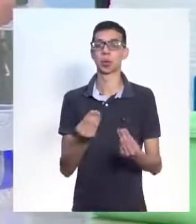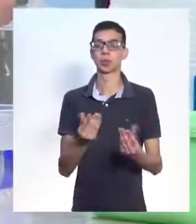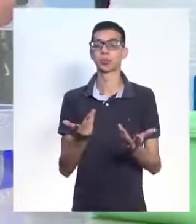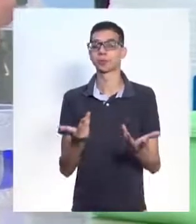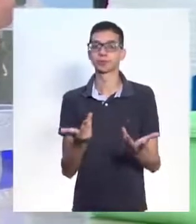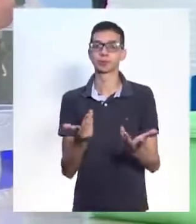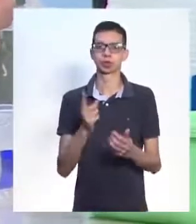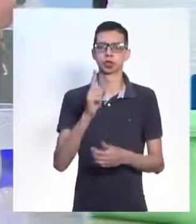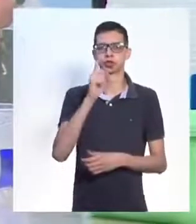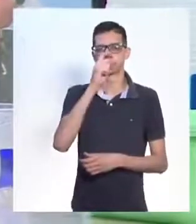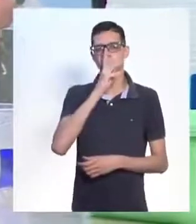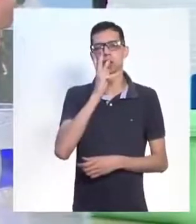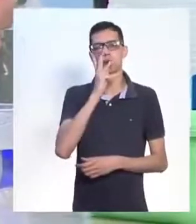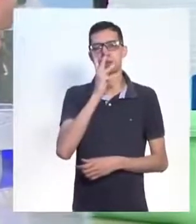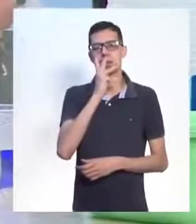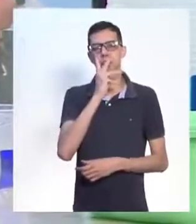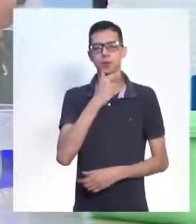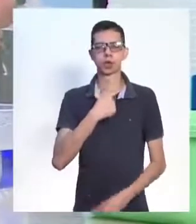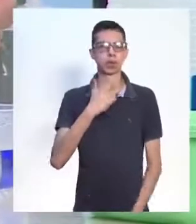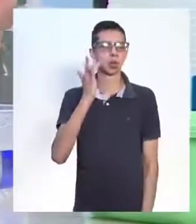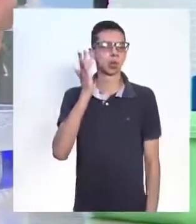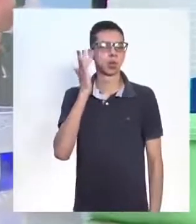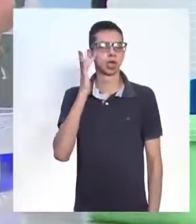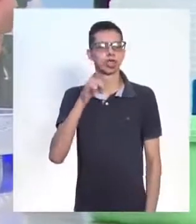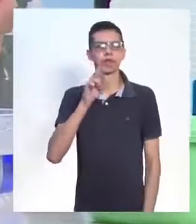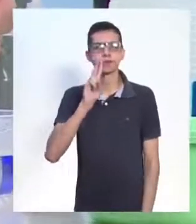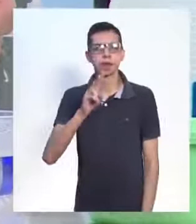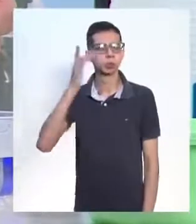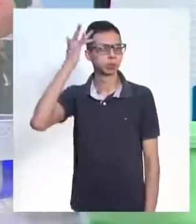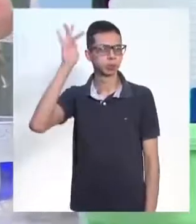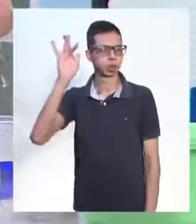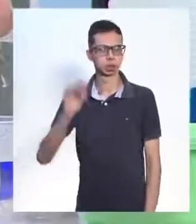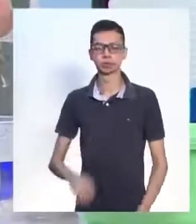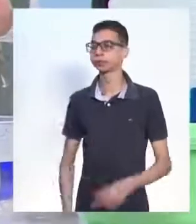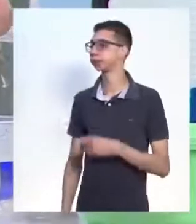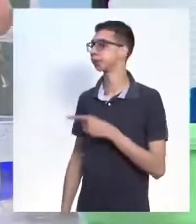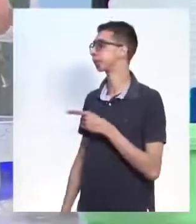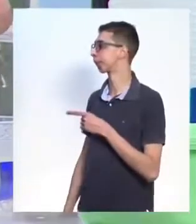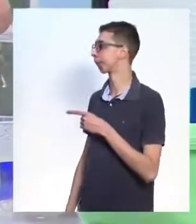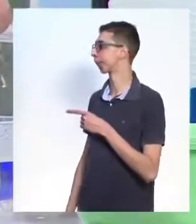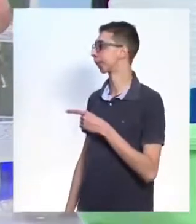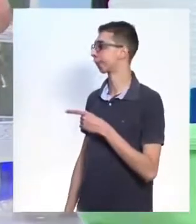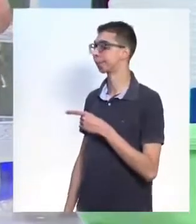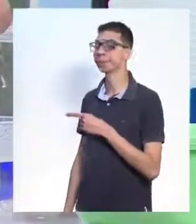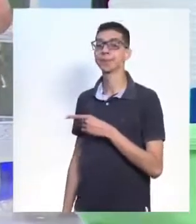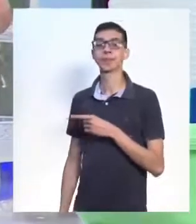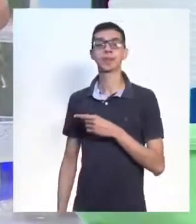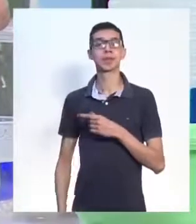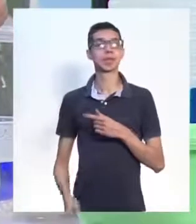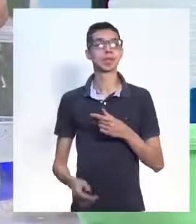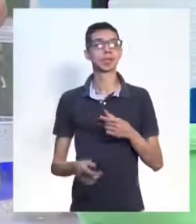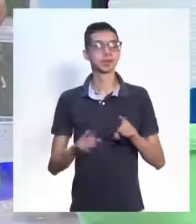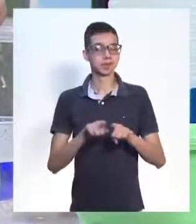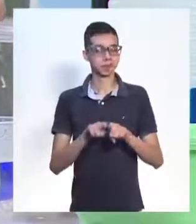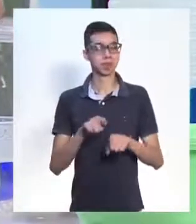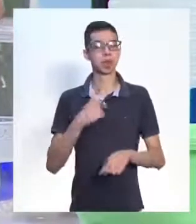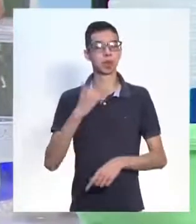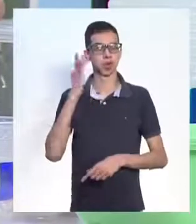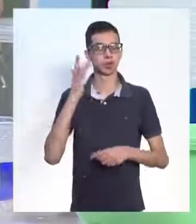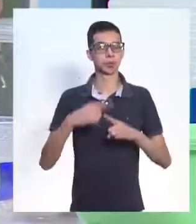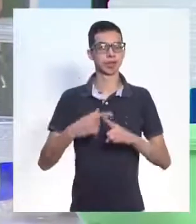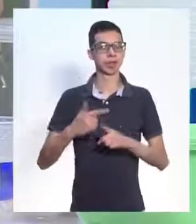demora até um pouquinho mais. Não sei se dá para ver. E como é o mesmo recipiente, Jonas, eu acredito que ele conservou um pouco do calor do experimento anterior,